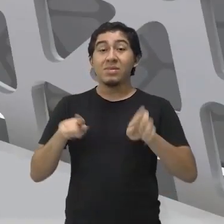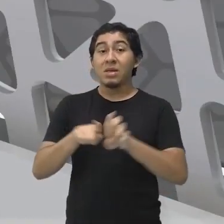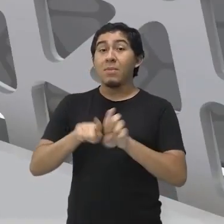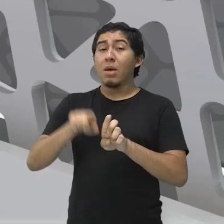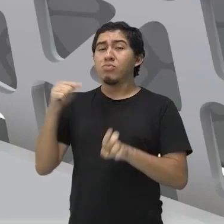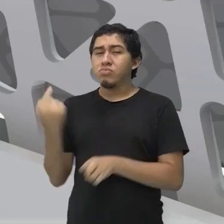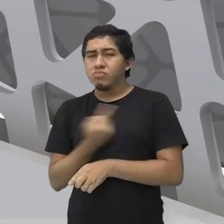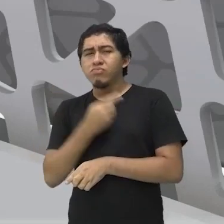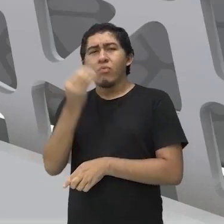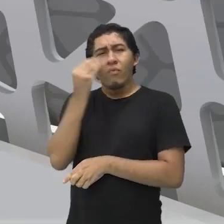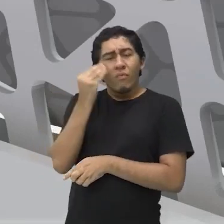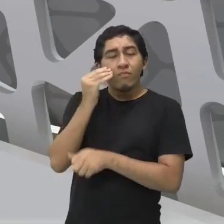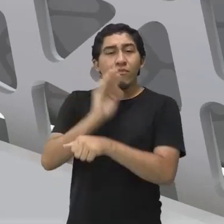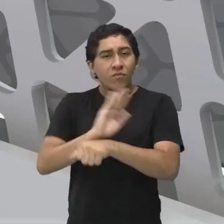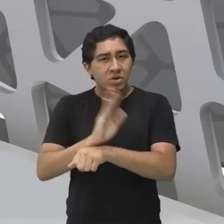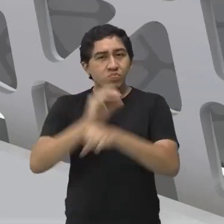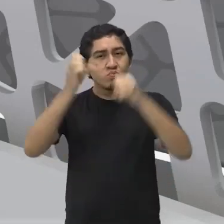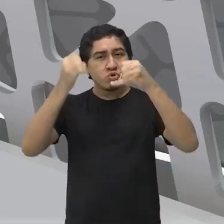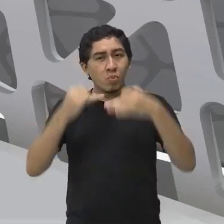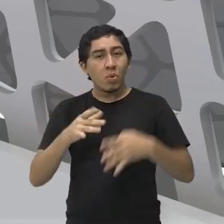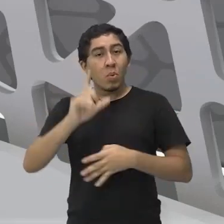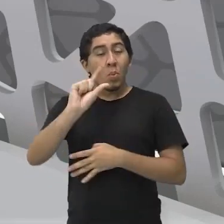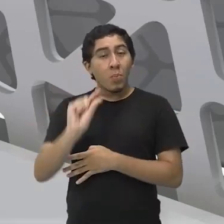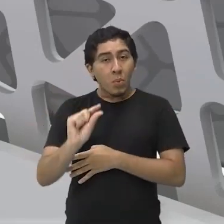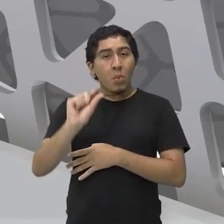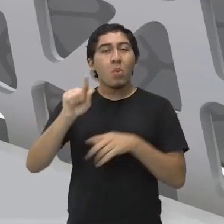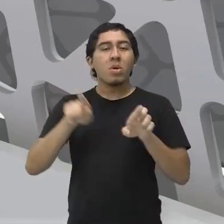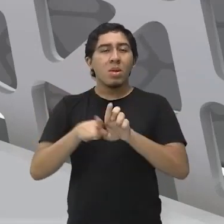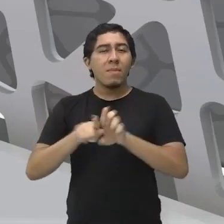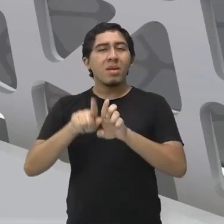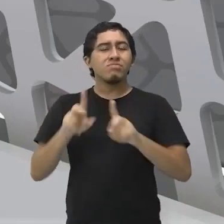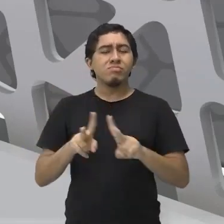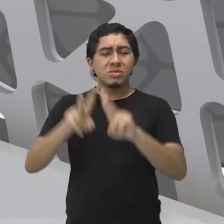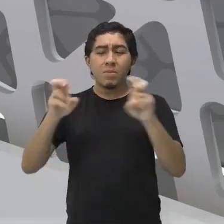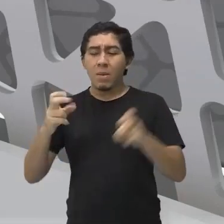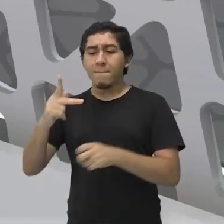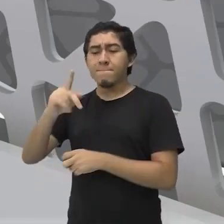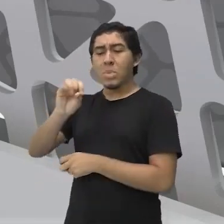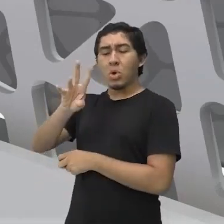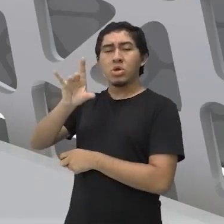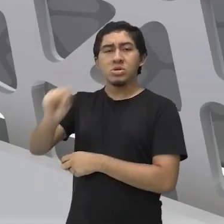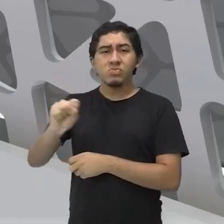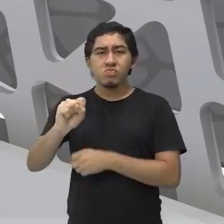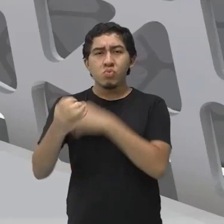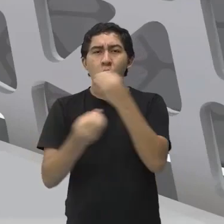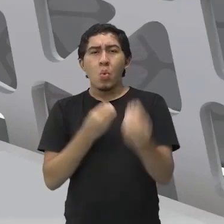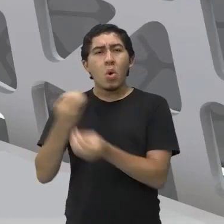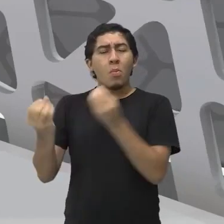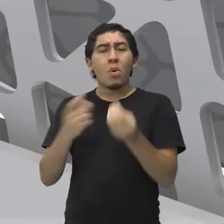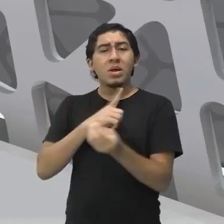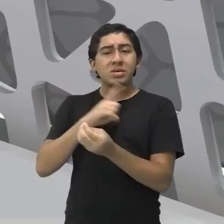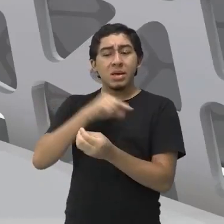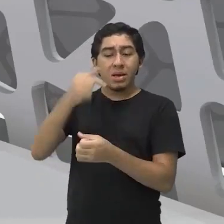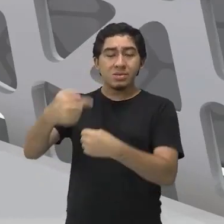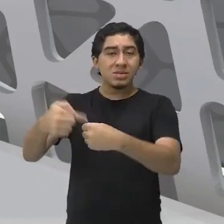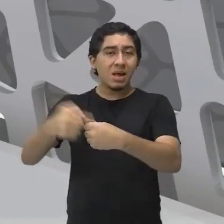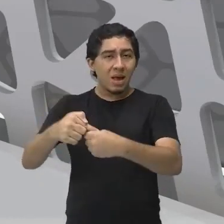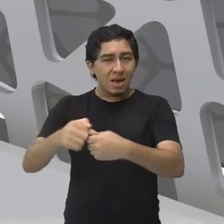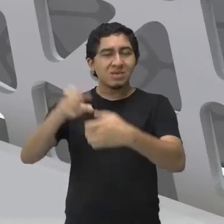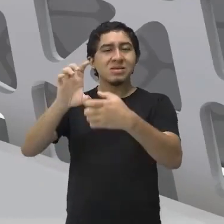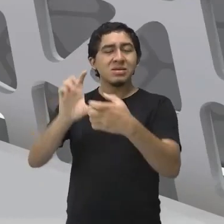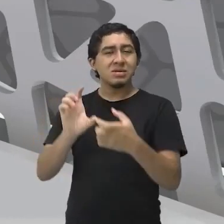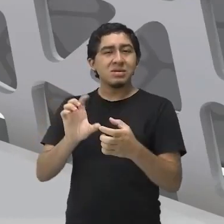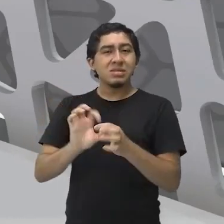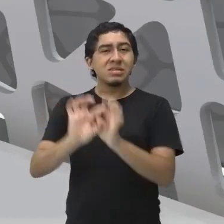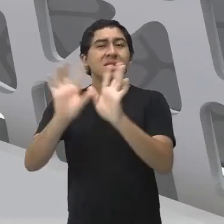falando sobre a formação das polis, que eram as cidades-estados independentes, que gozavam ali de uma certa liberdade,